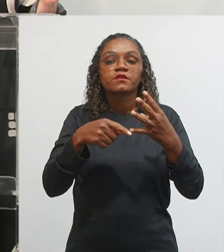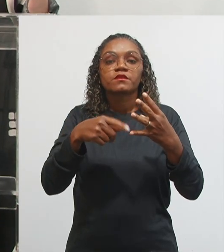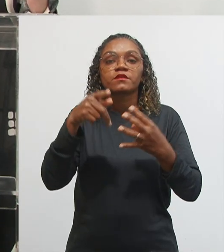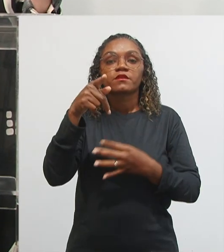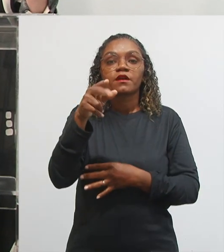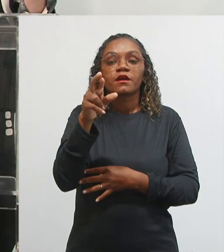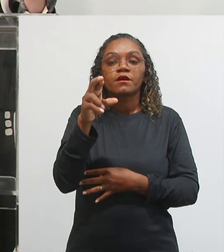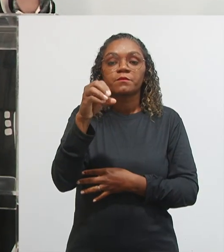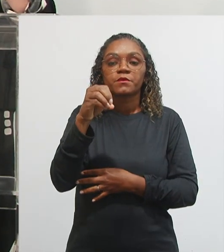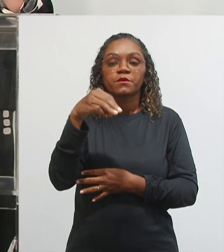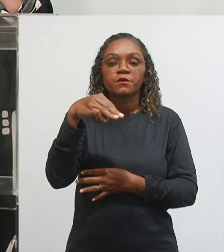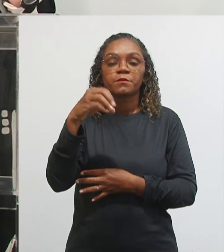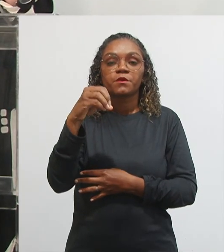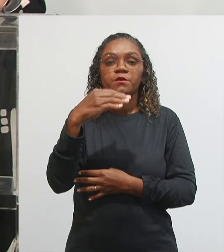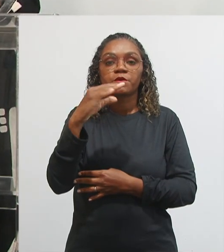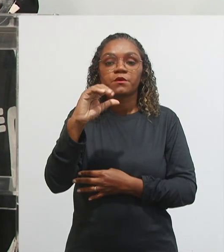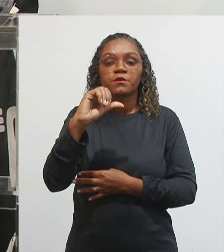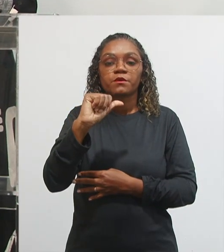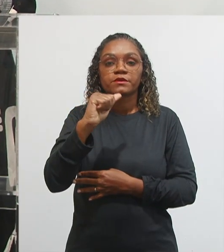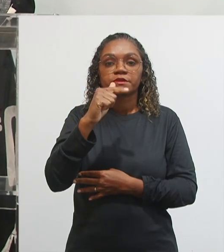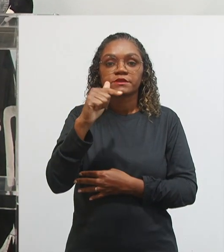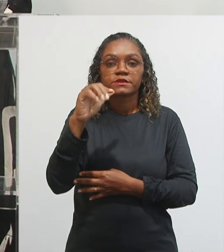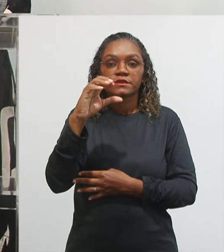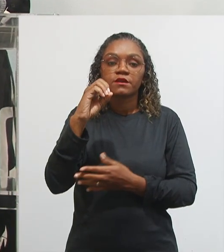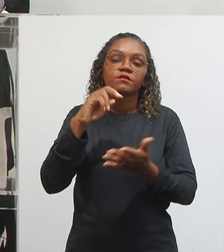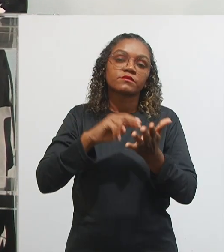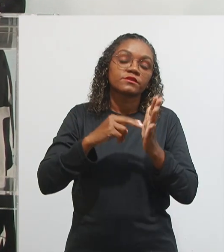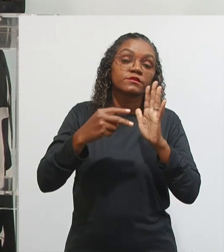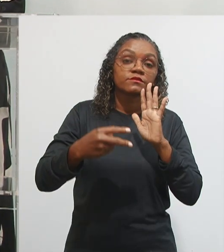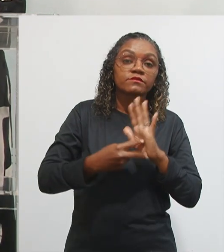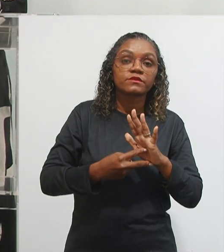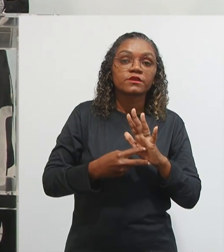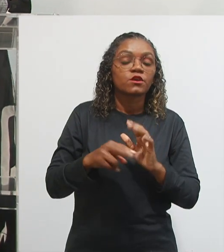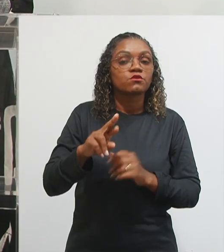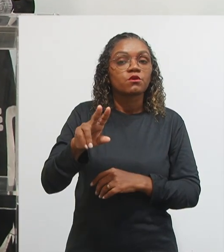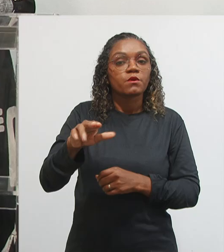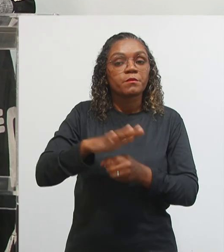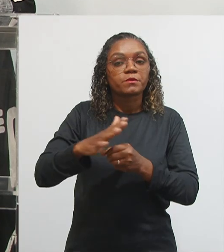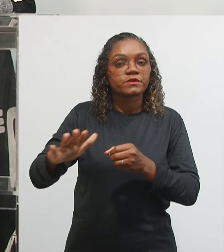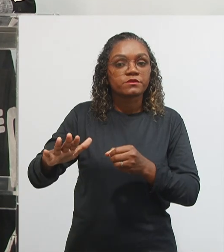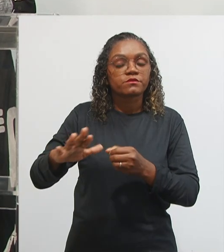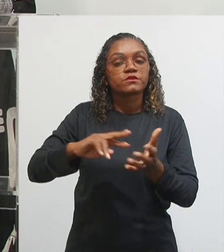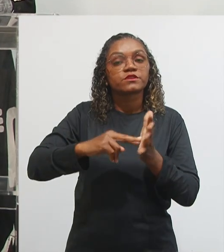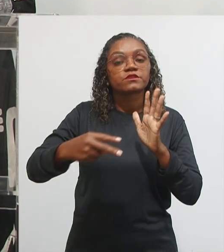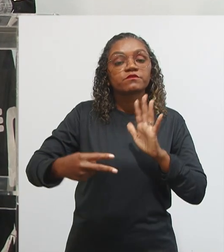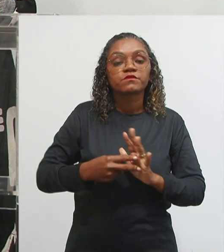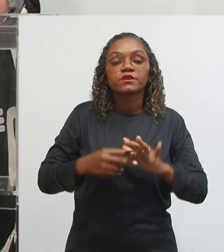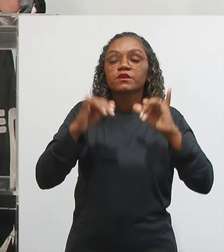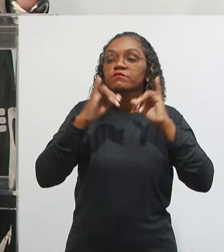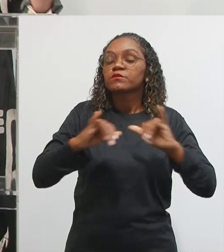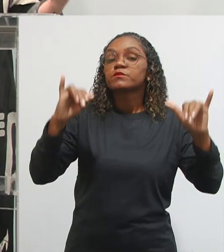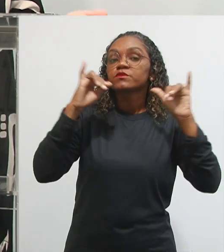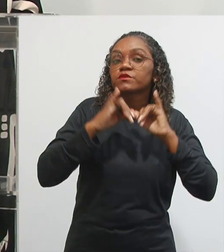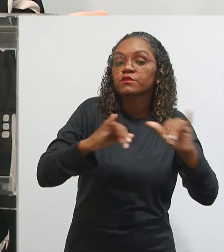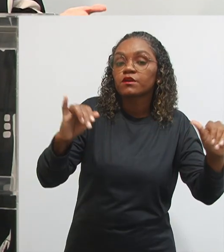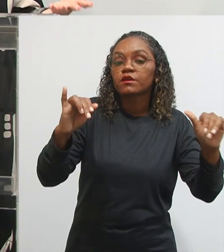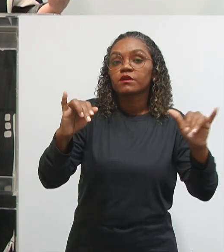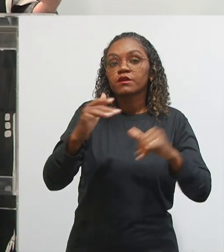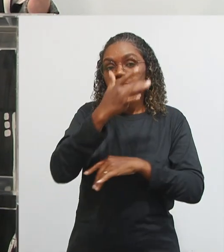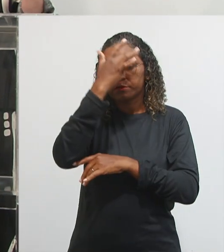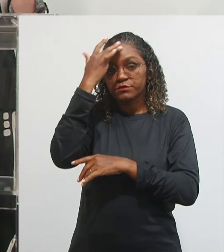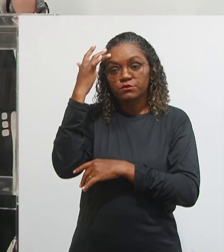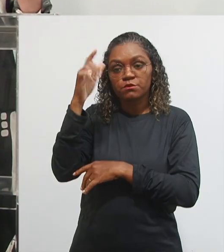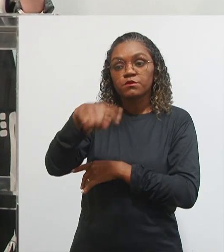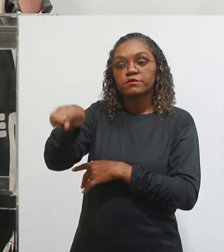promoção, claro, é essa parte justamente de comunicar tudo isso que as instituições públicas estão oferecendo para o